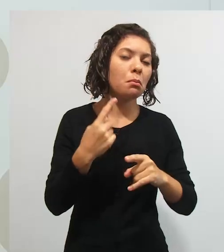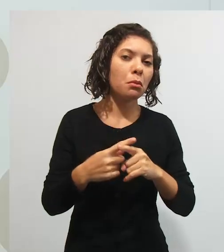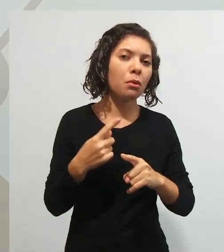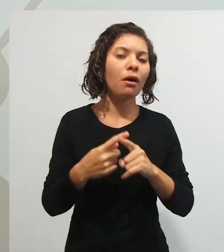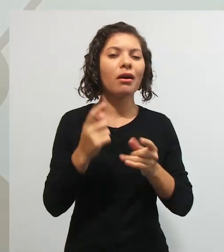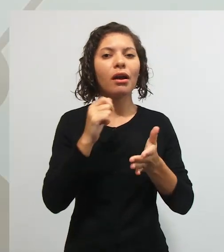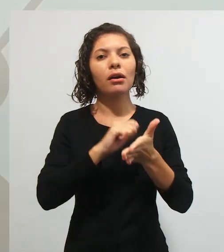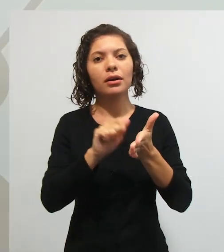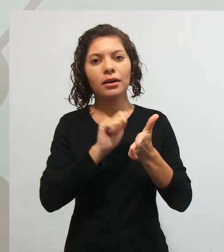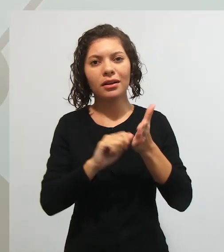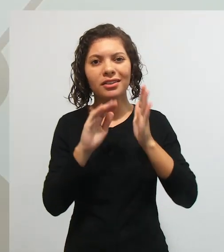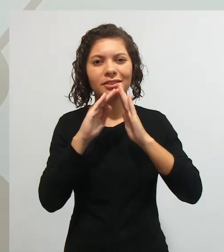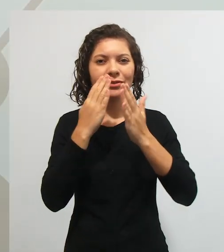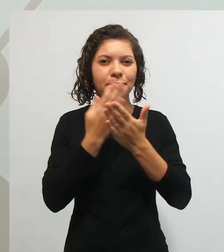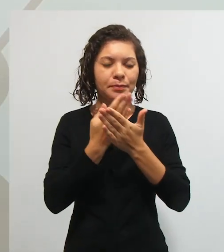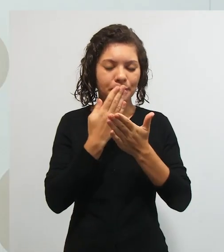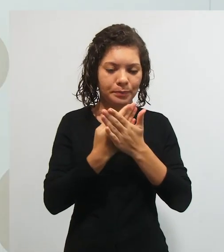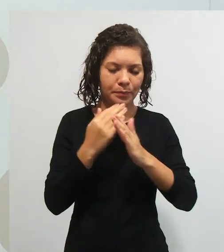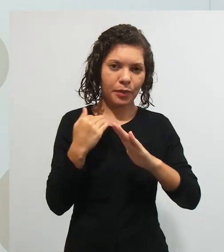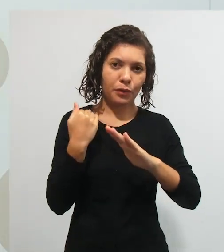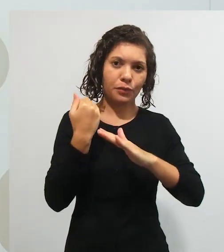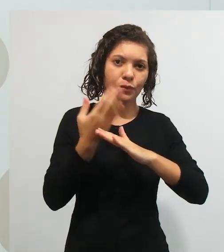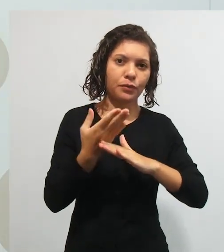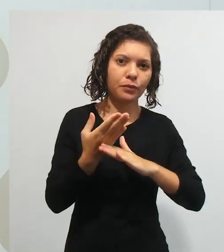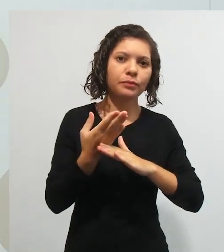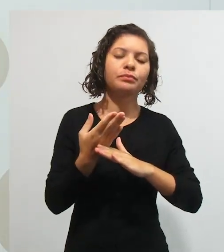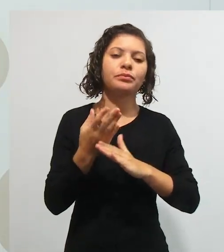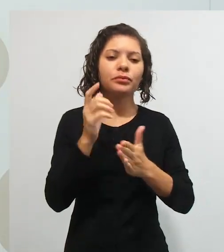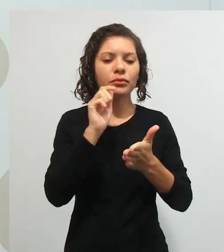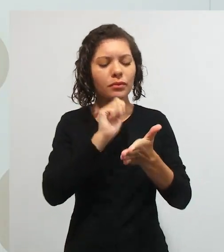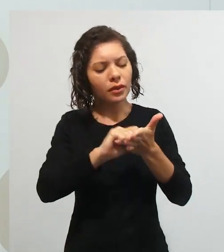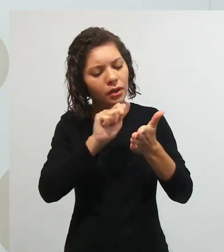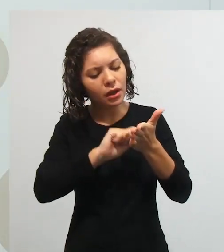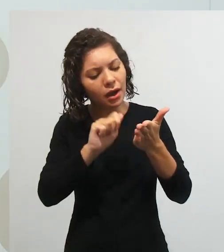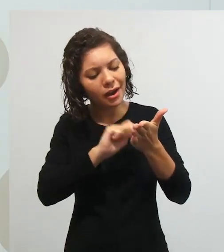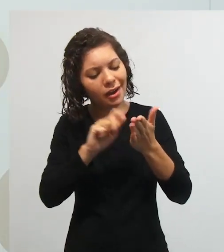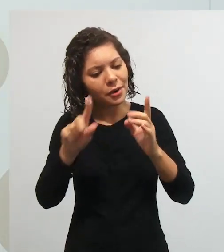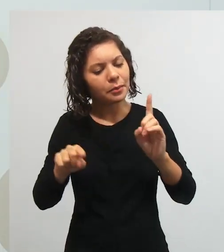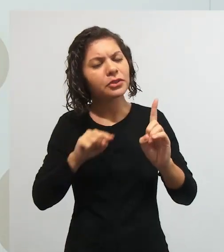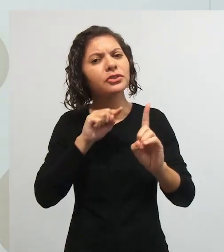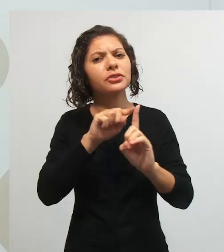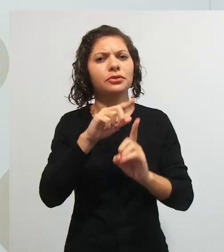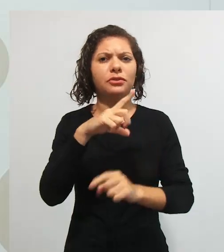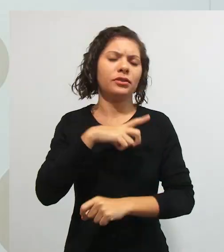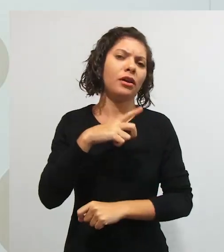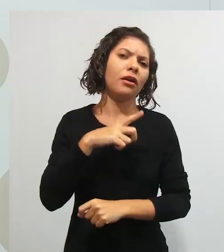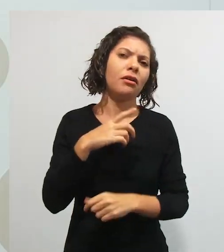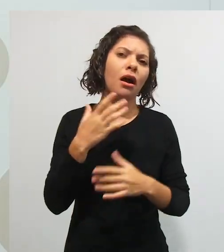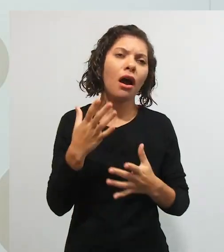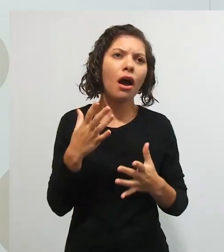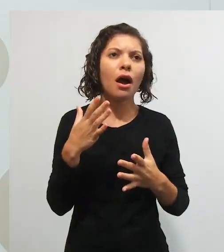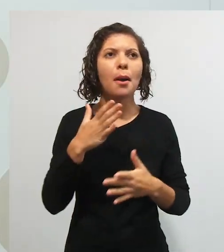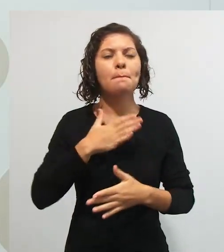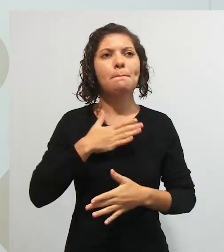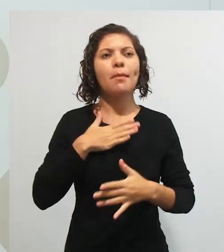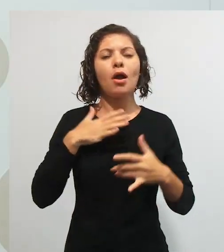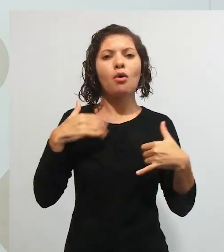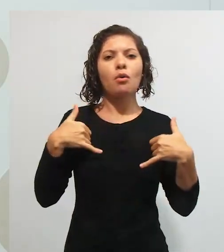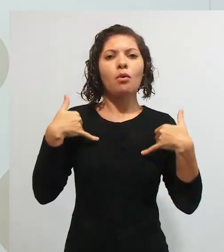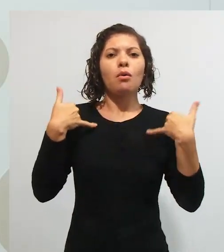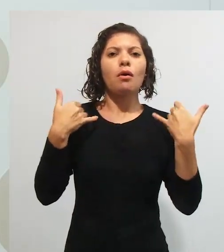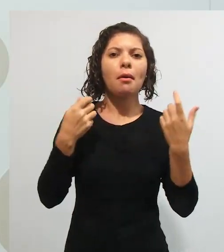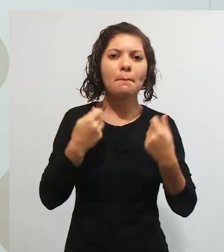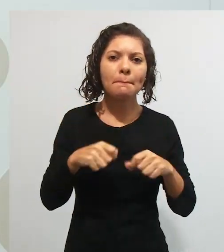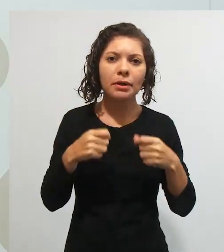fora da escola? A gente sempre que escreve fora da escola, escreve com um objetivo pré-estabelecido. Ah, é meu aniversário,